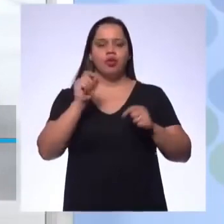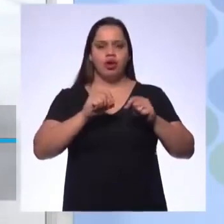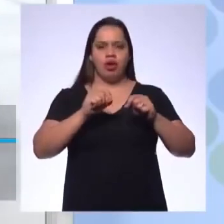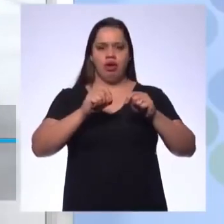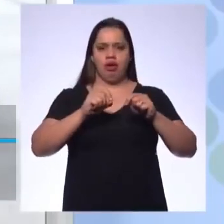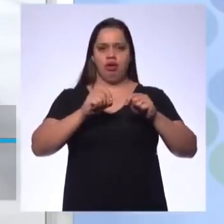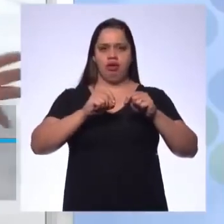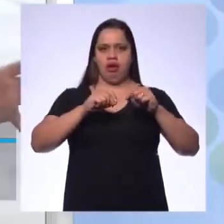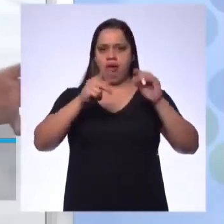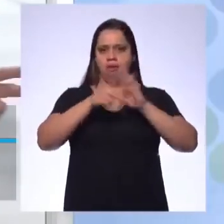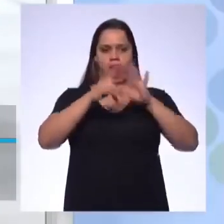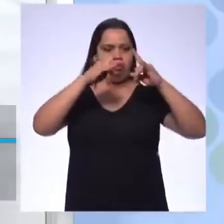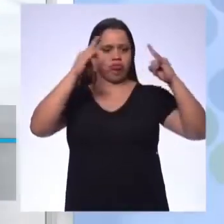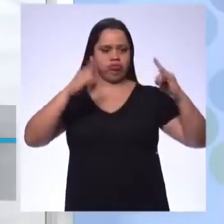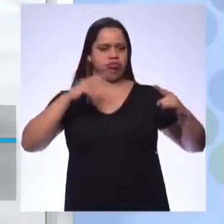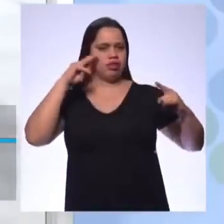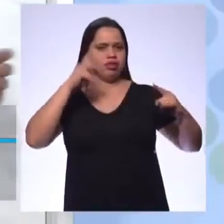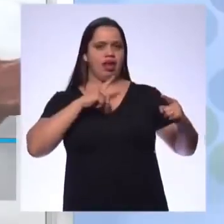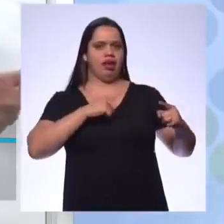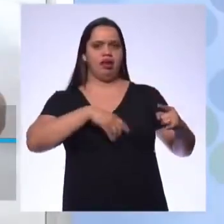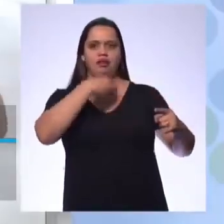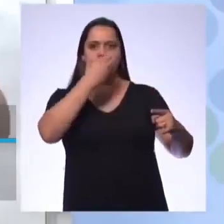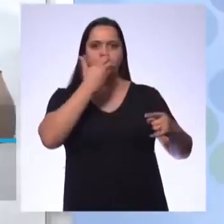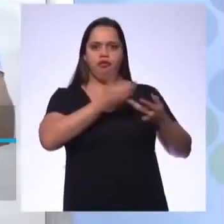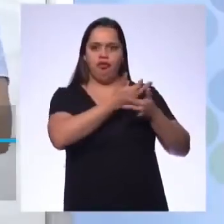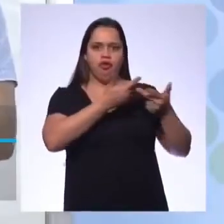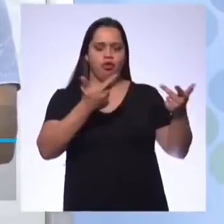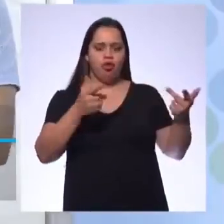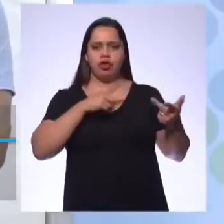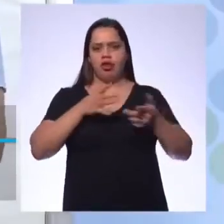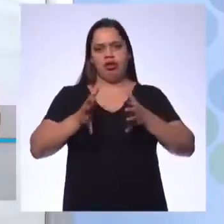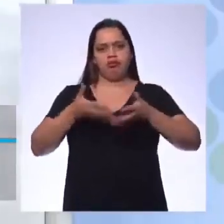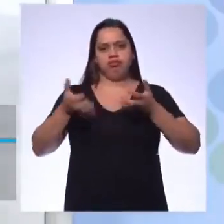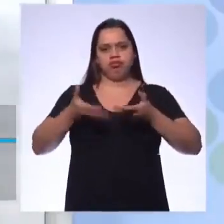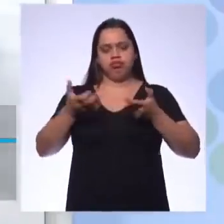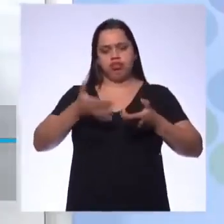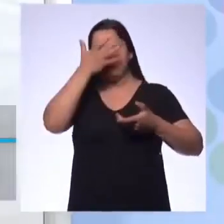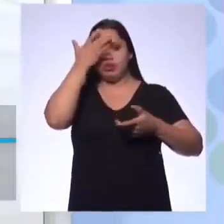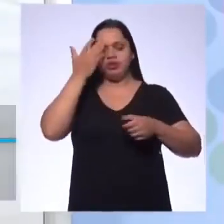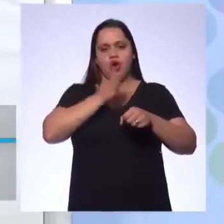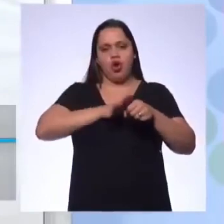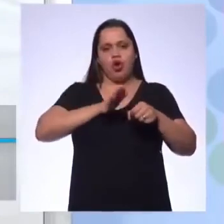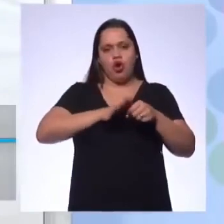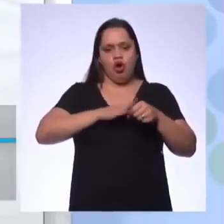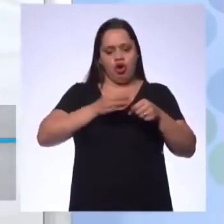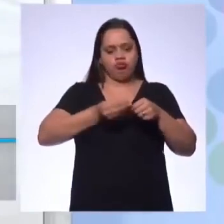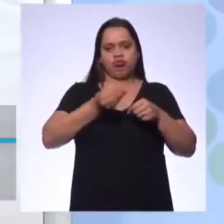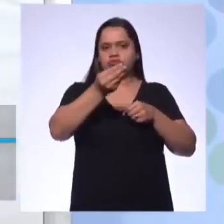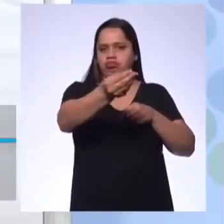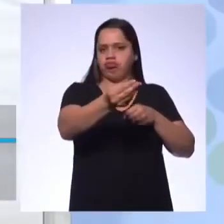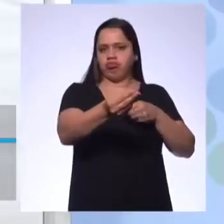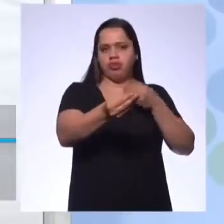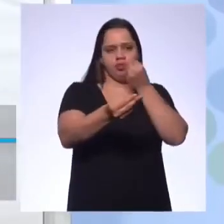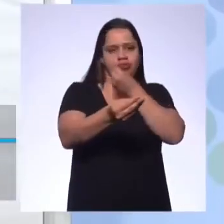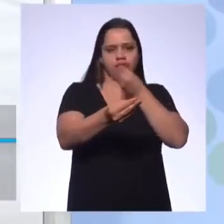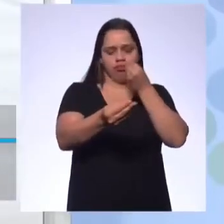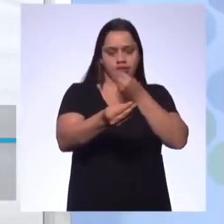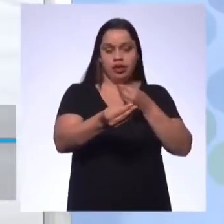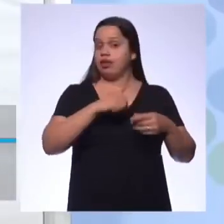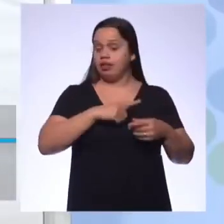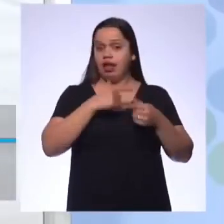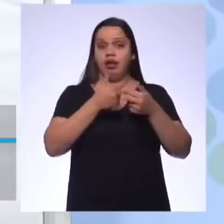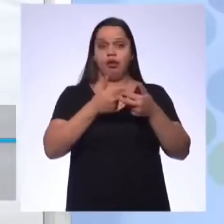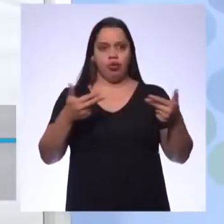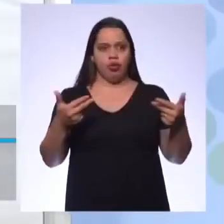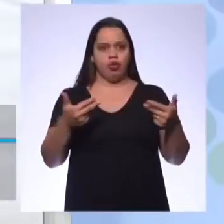barraca lá onde tem as frutas, né? Tem lá as hortaliças, os caras cortam e deixam você experimentar. E tem um produto que, eu